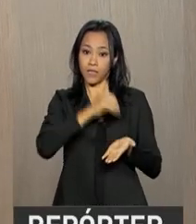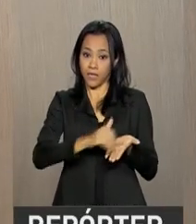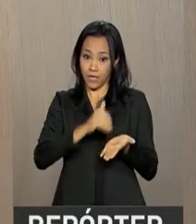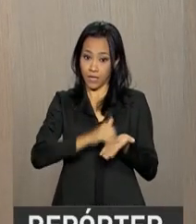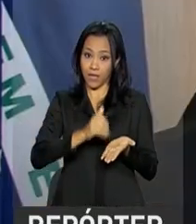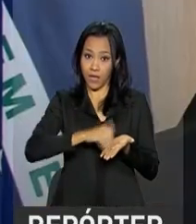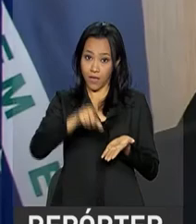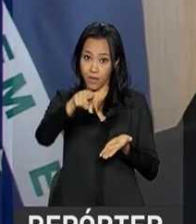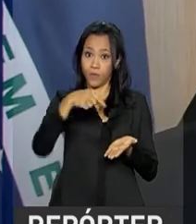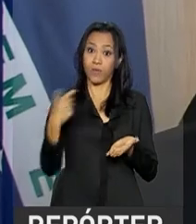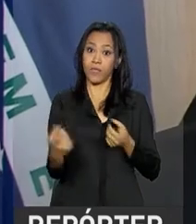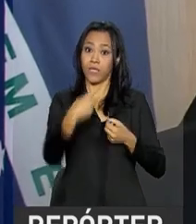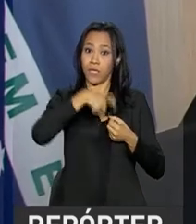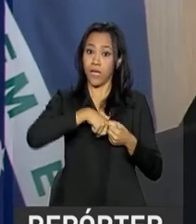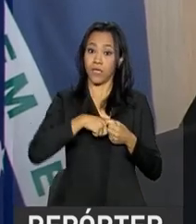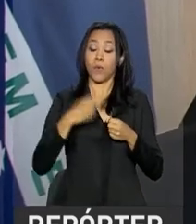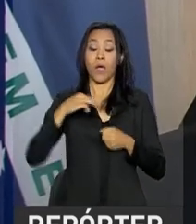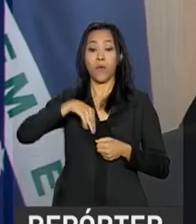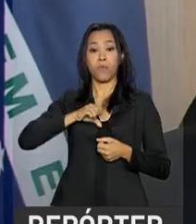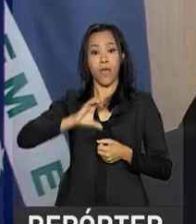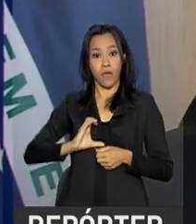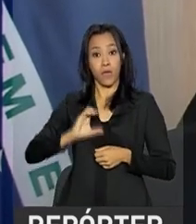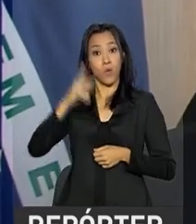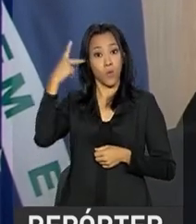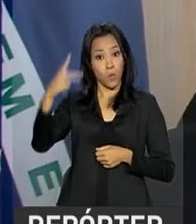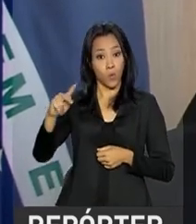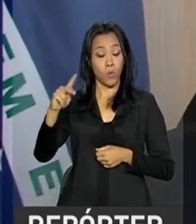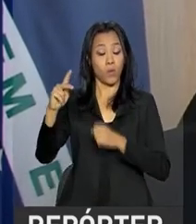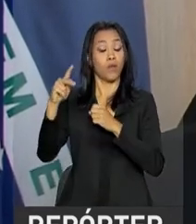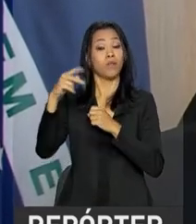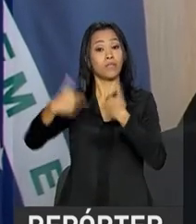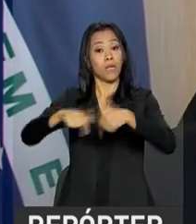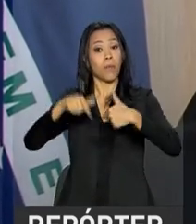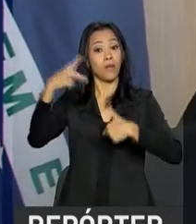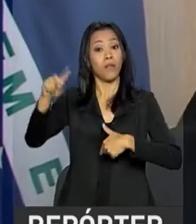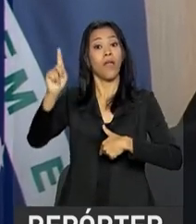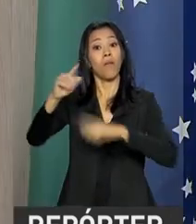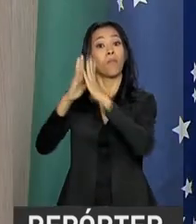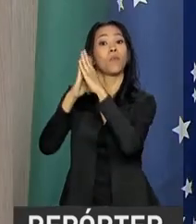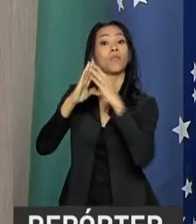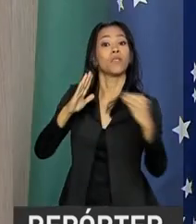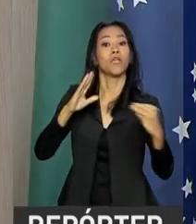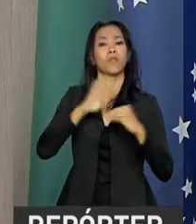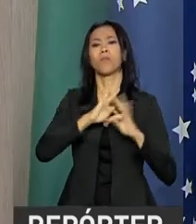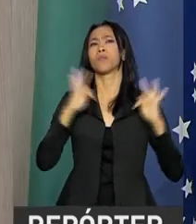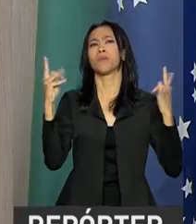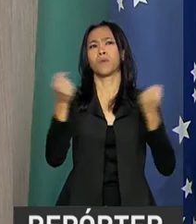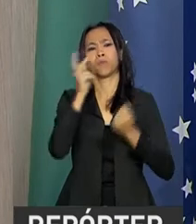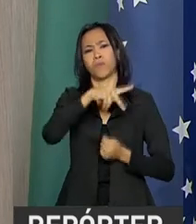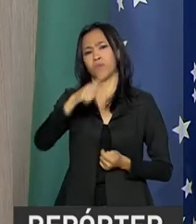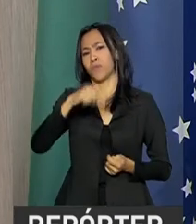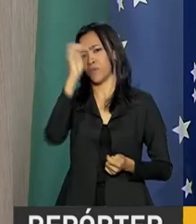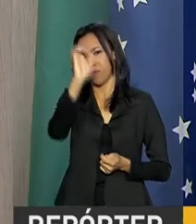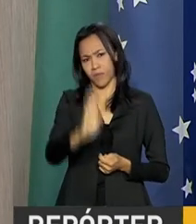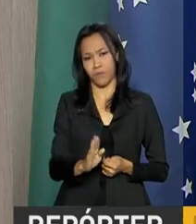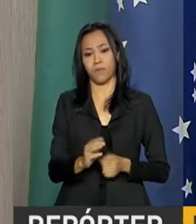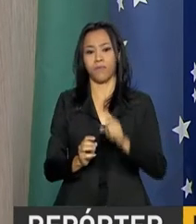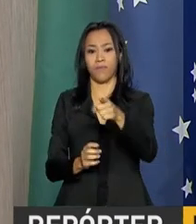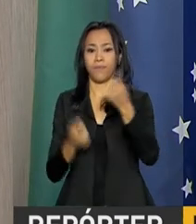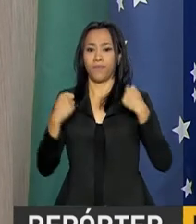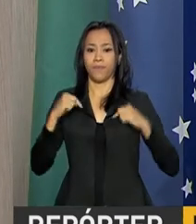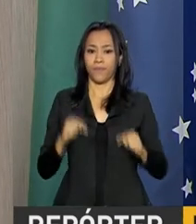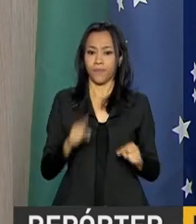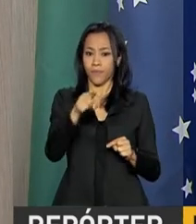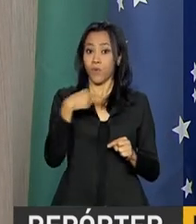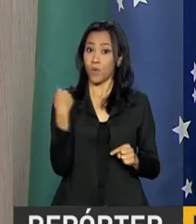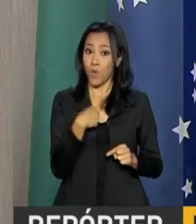mec o trabalho de diego serve de exemplo para todos os professores do brasil tem todo um estilo todo o incentivo é nossa